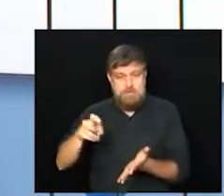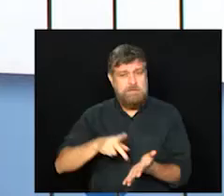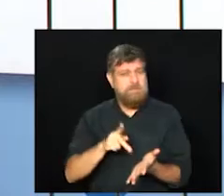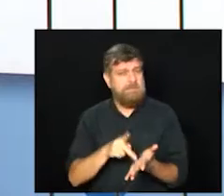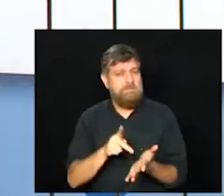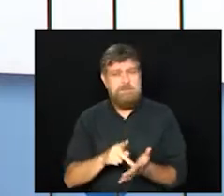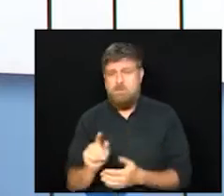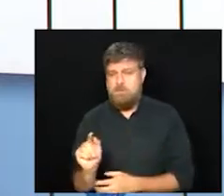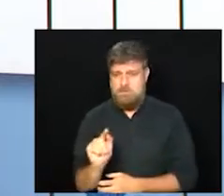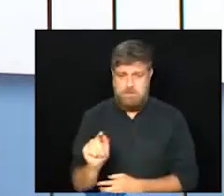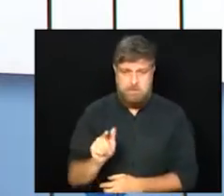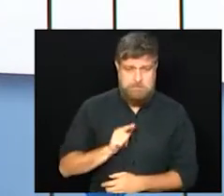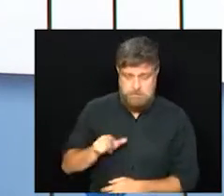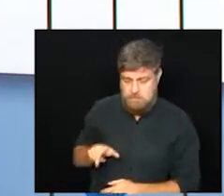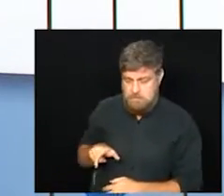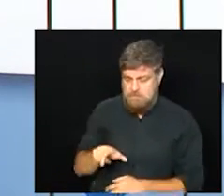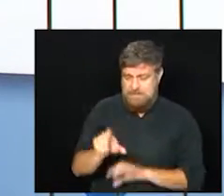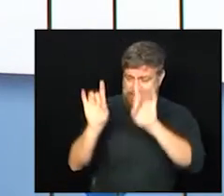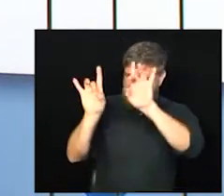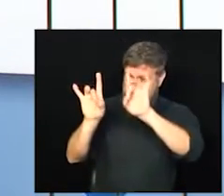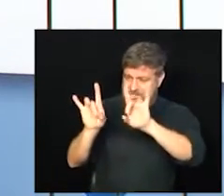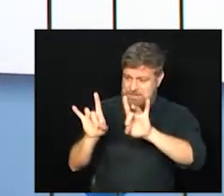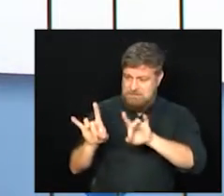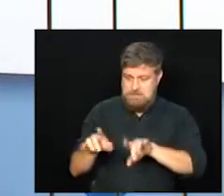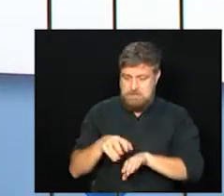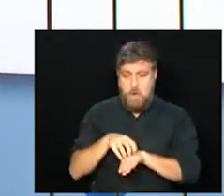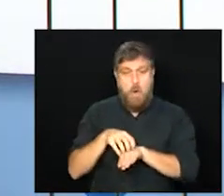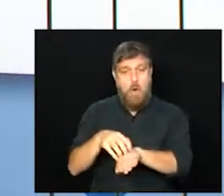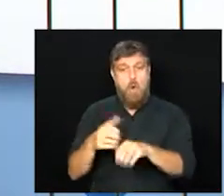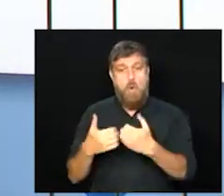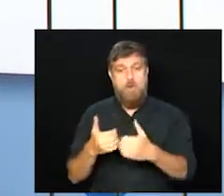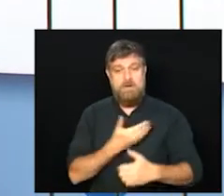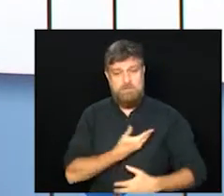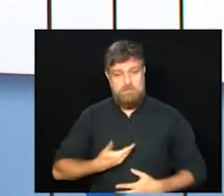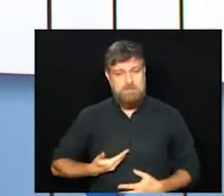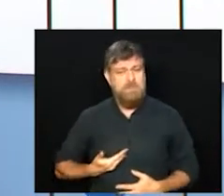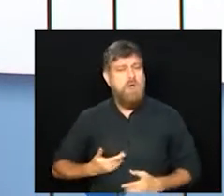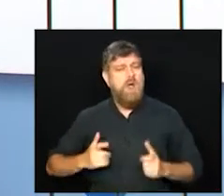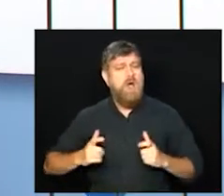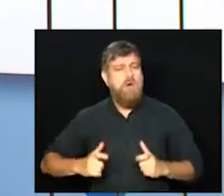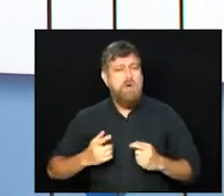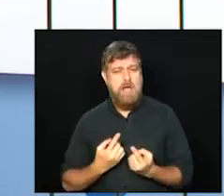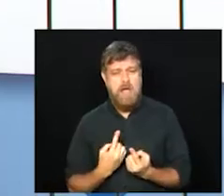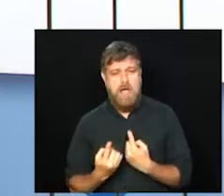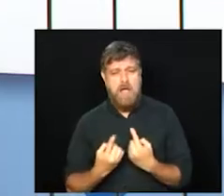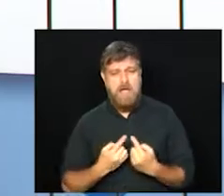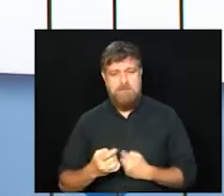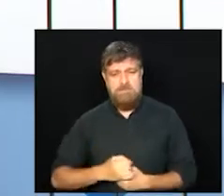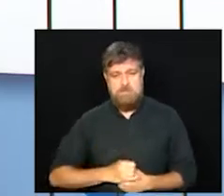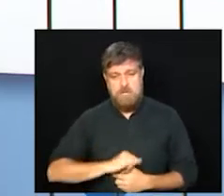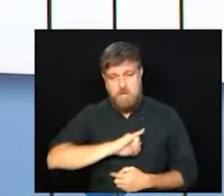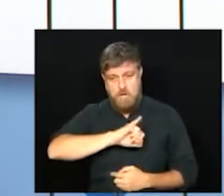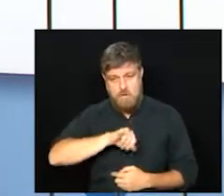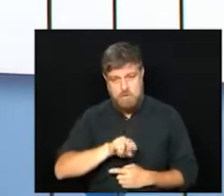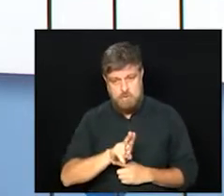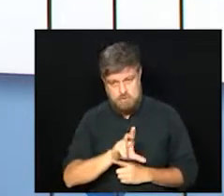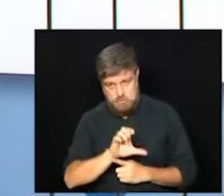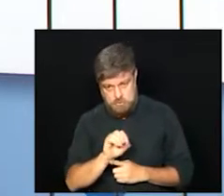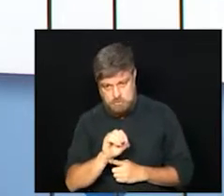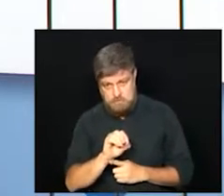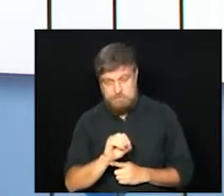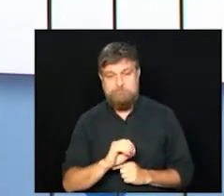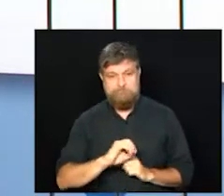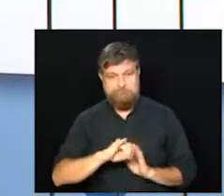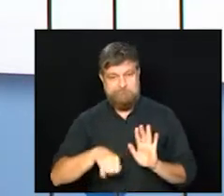verdade, a faixa exclusiva para o transporte público ali na Avenida Júlio de Mesquita, no Cambuí,